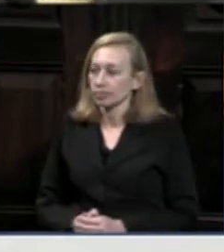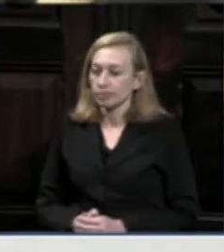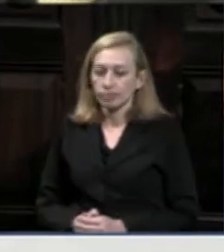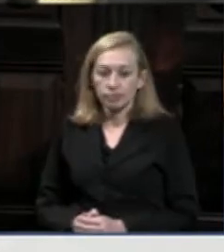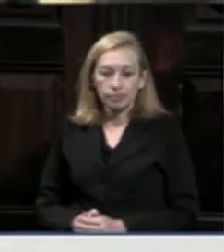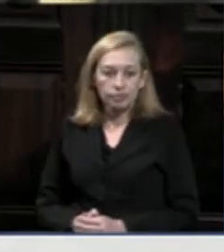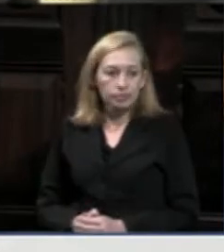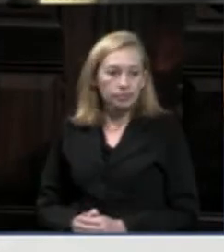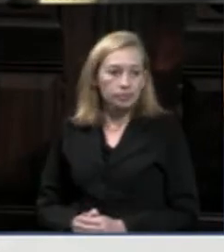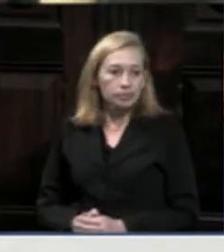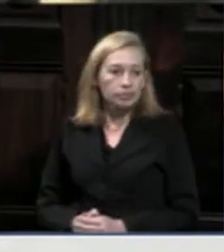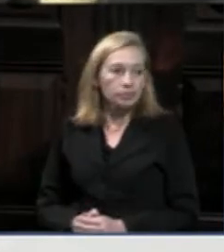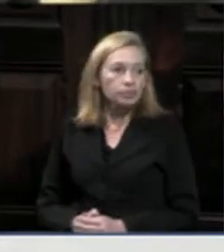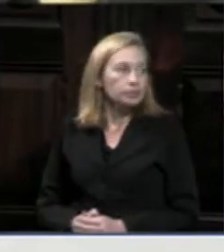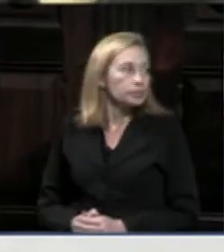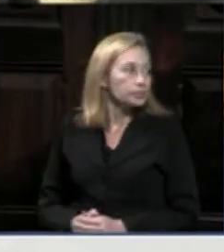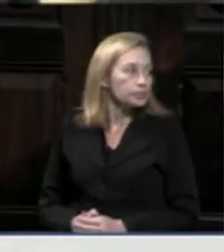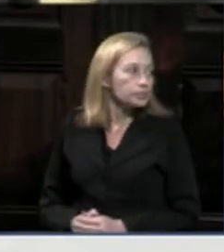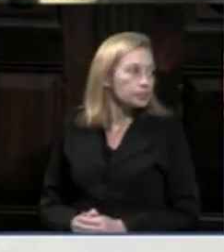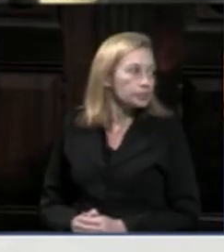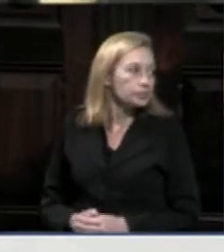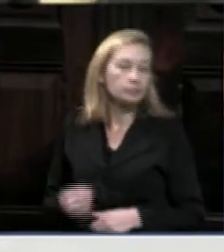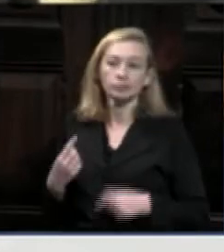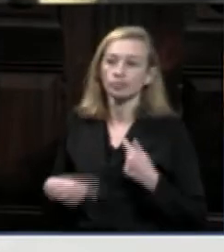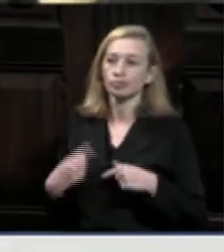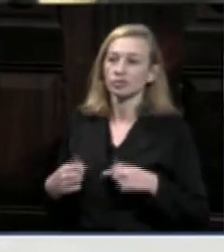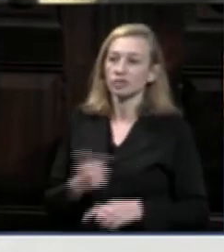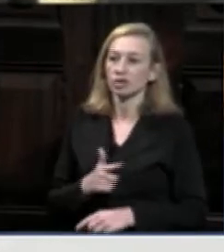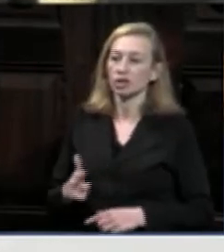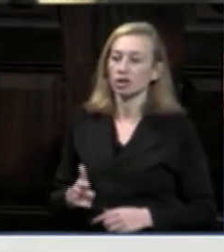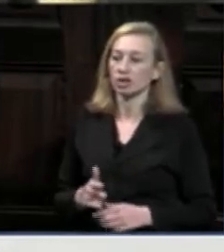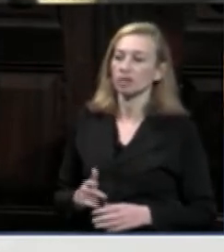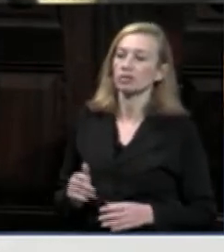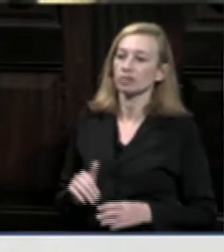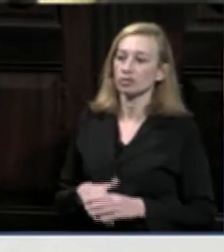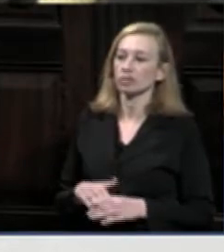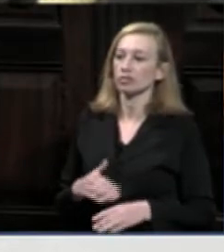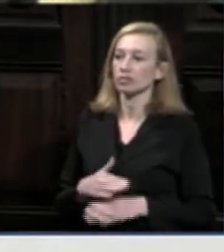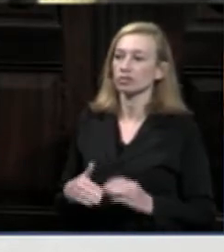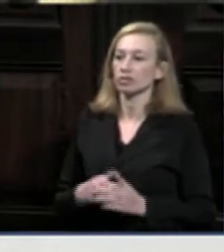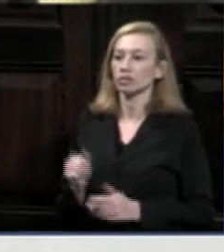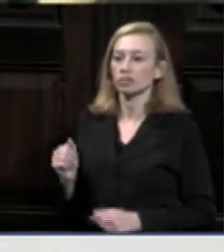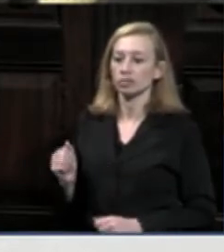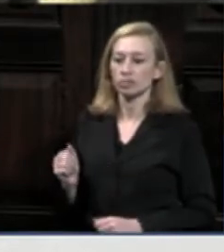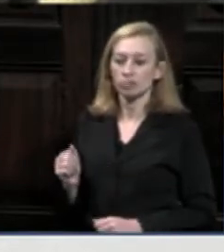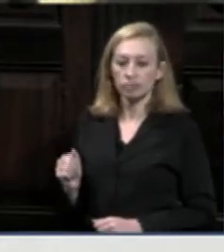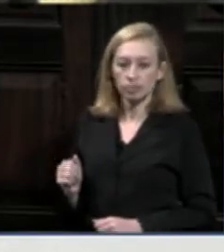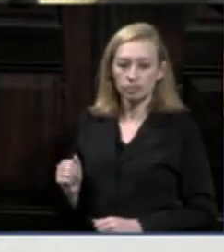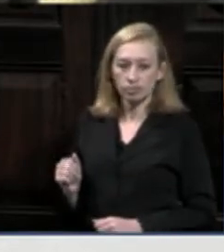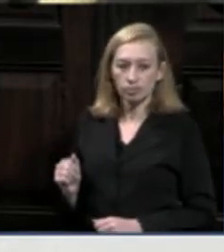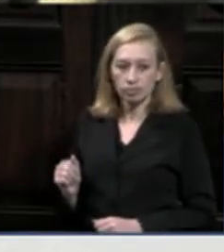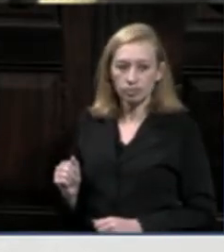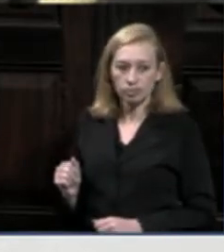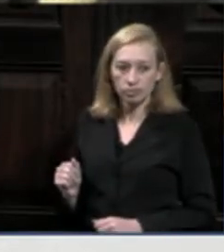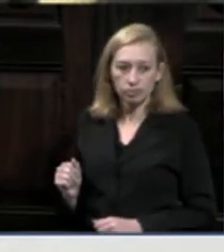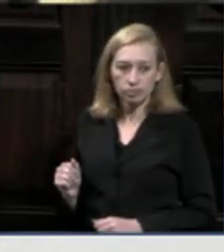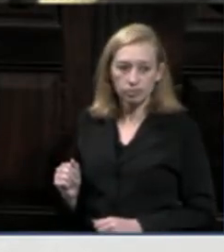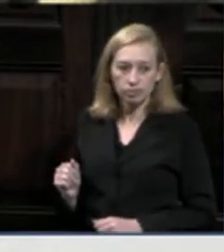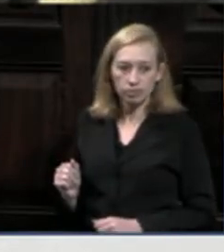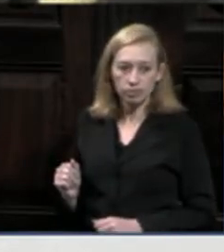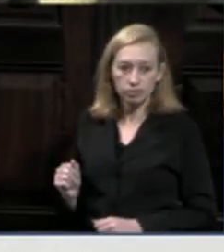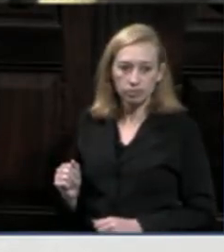Com os pareceres emitidos, em discussão, não havendo que queira discutir, encerrada a discussão, em votação, os senhores que aprovam nessa comissão.